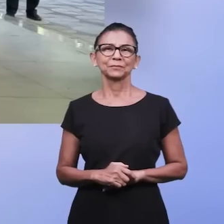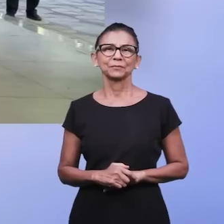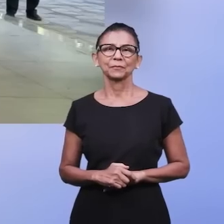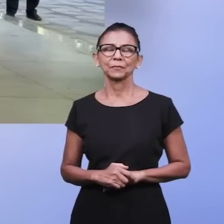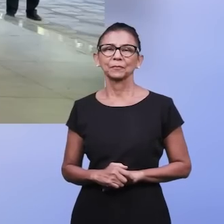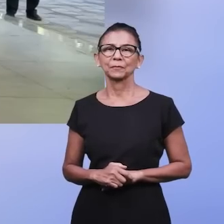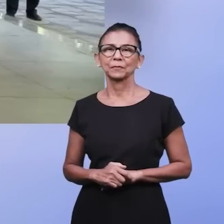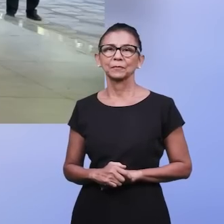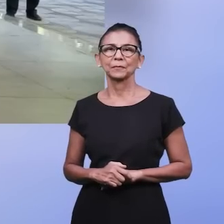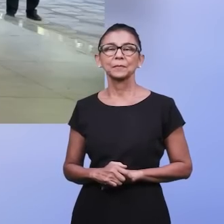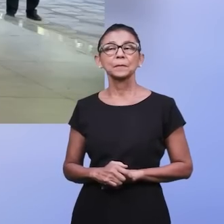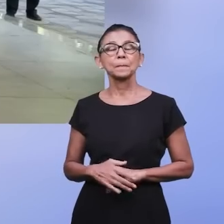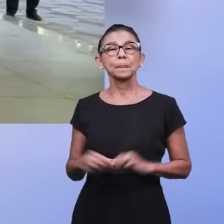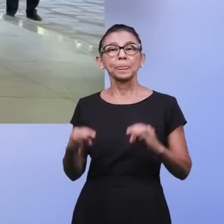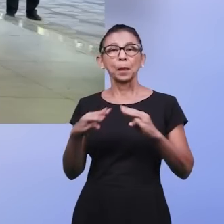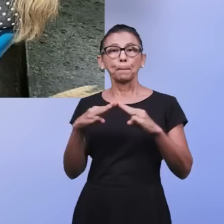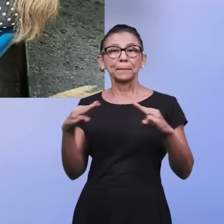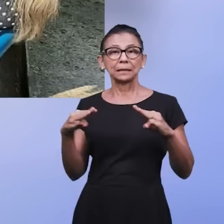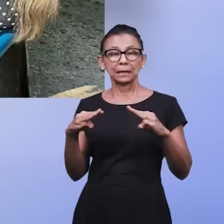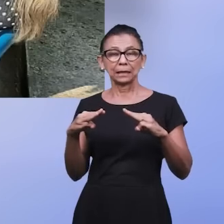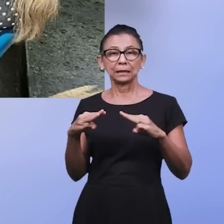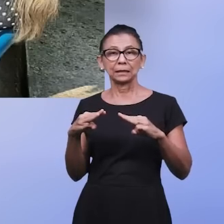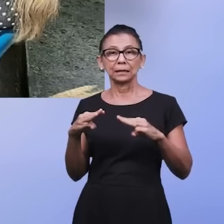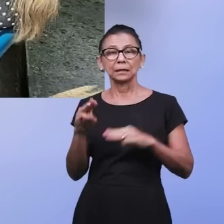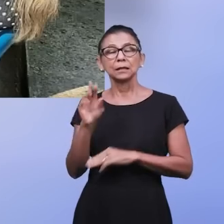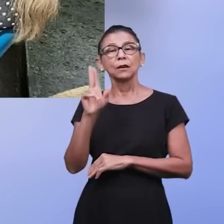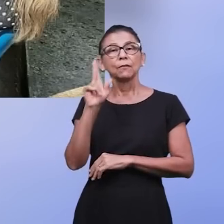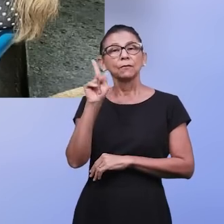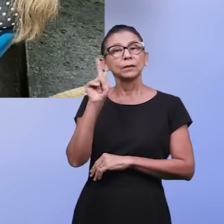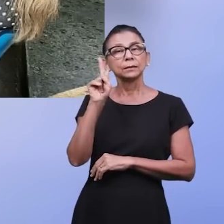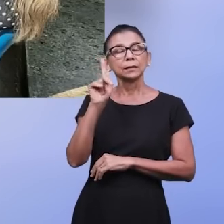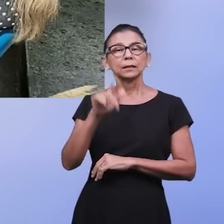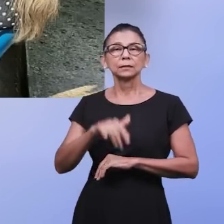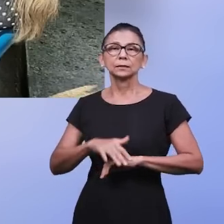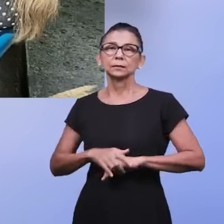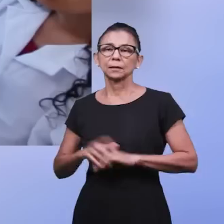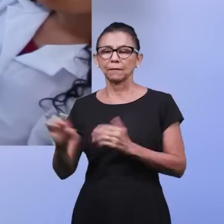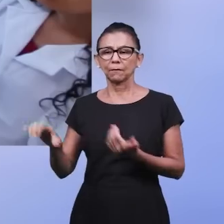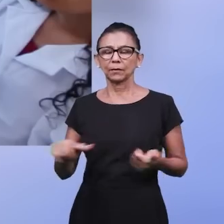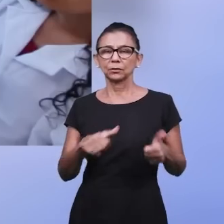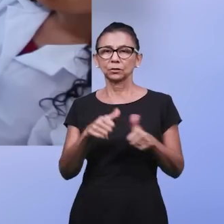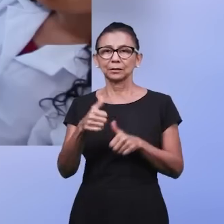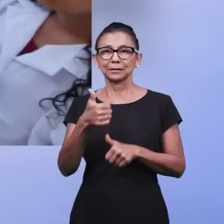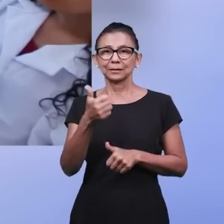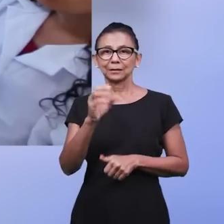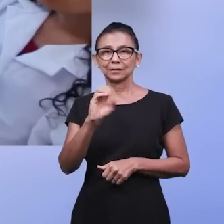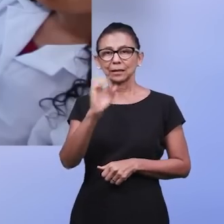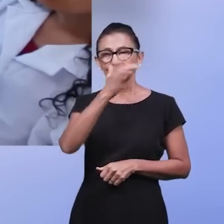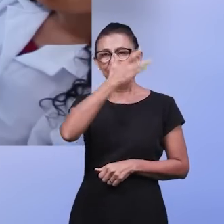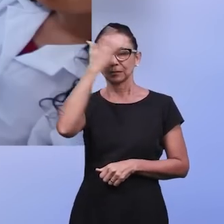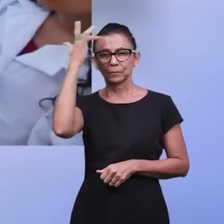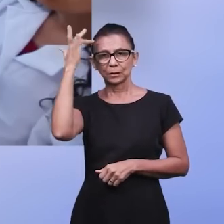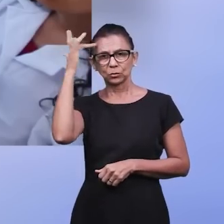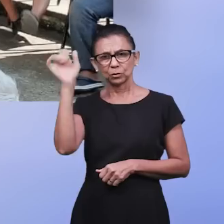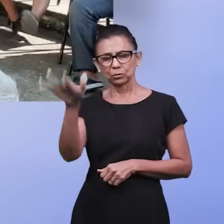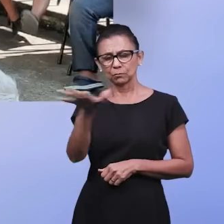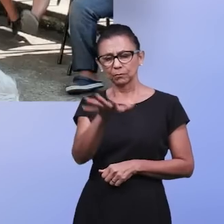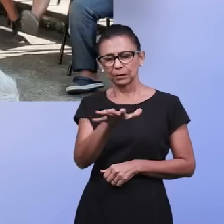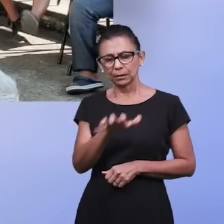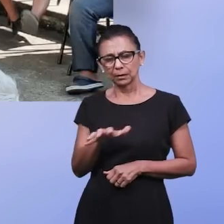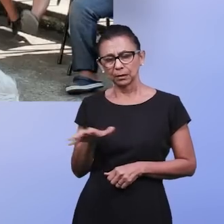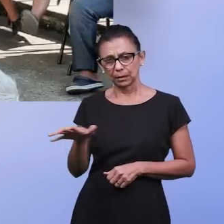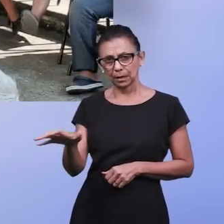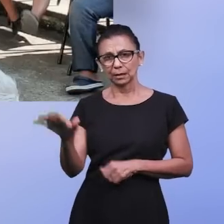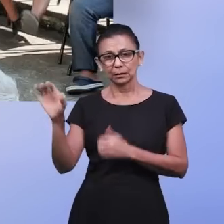No Manaí de Governador Valadares, tivemos batismos e foram 10 vidas das áreas de Guanhães e área GV1